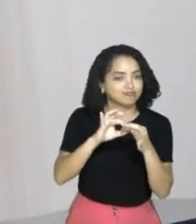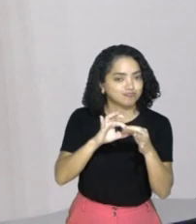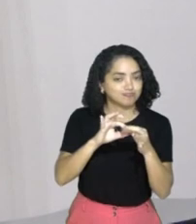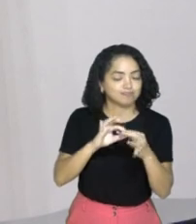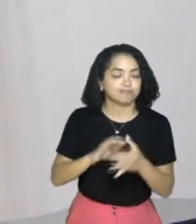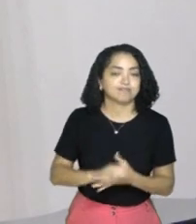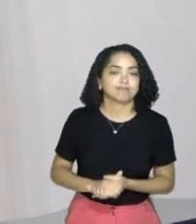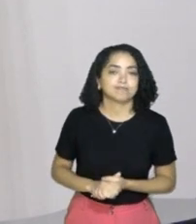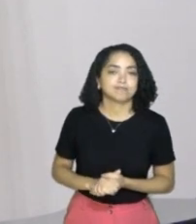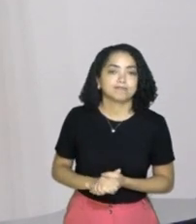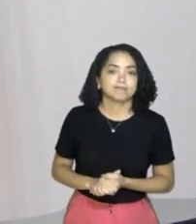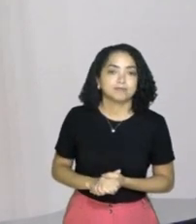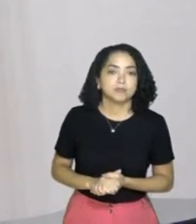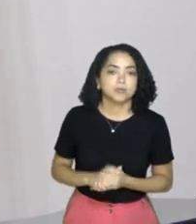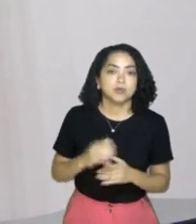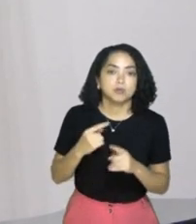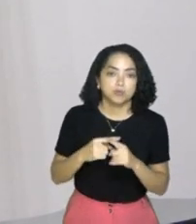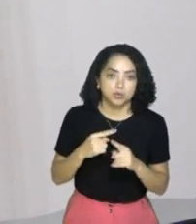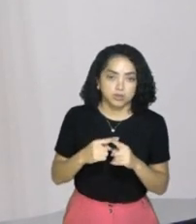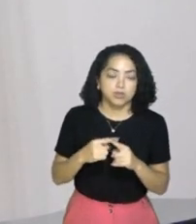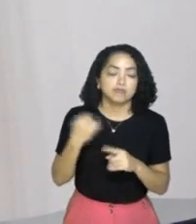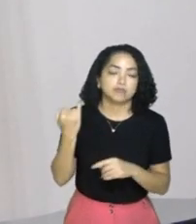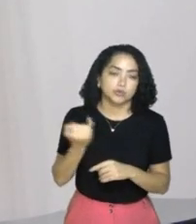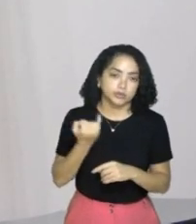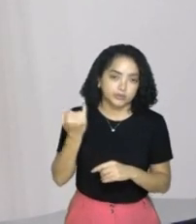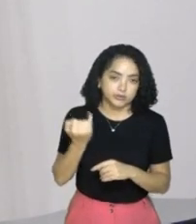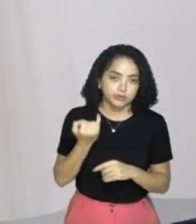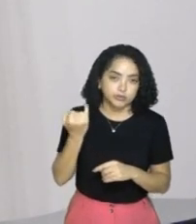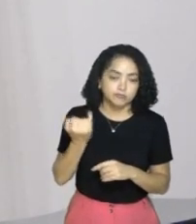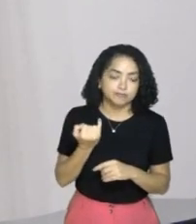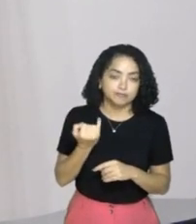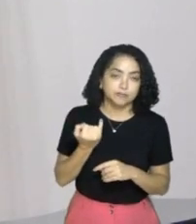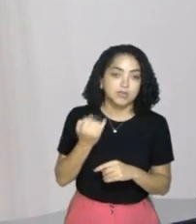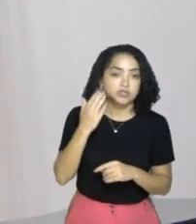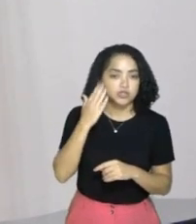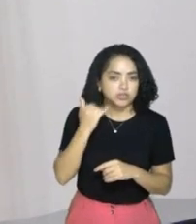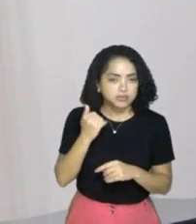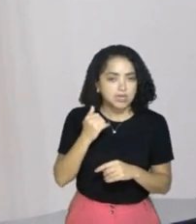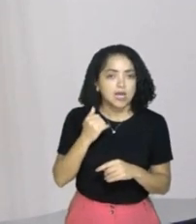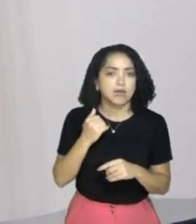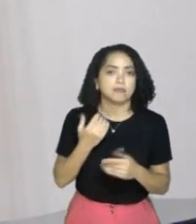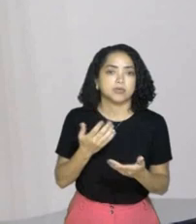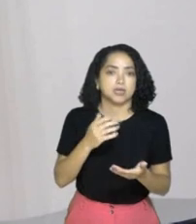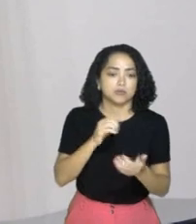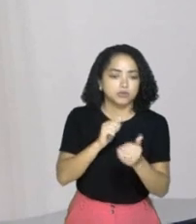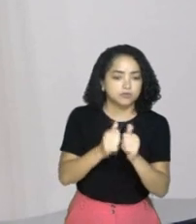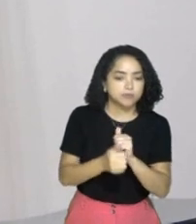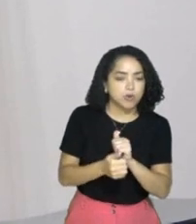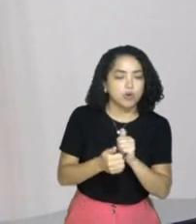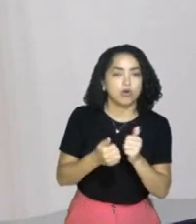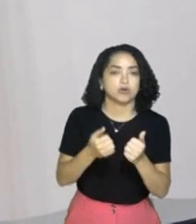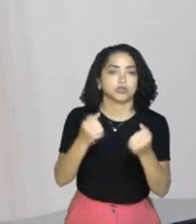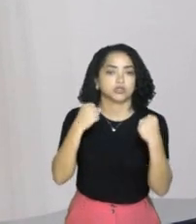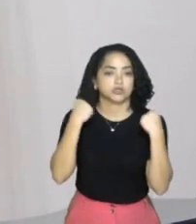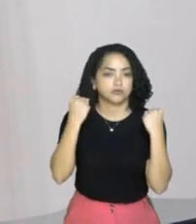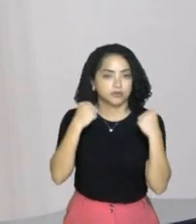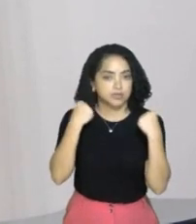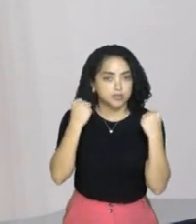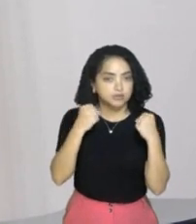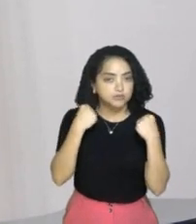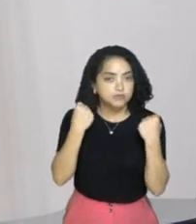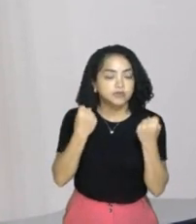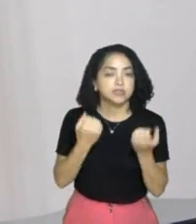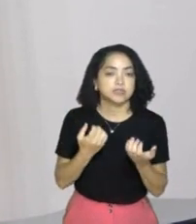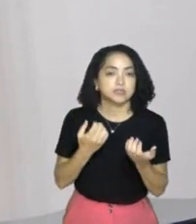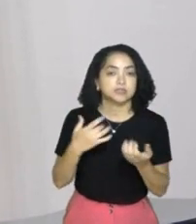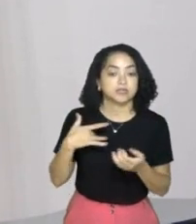e Porque é importante isso é sabido que a prática de atividades físicas é excelente para a questão